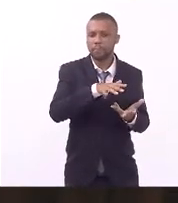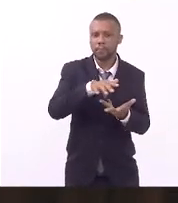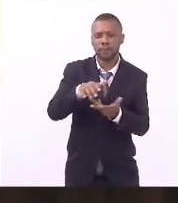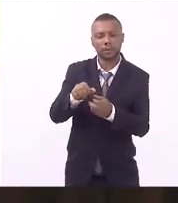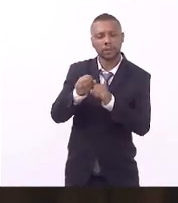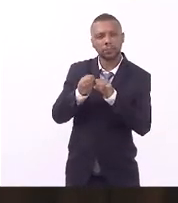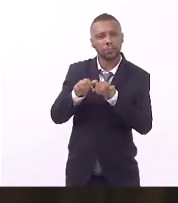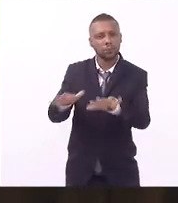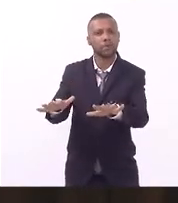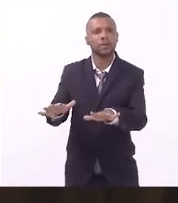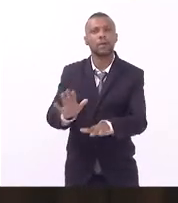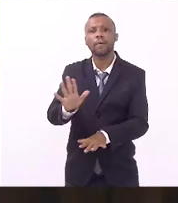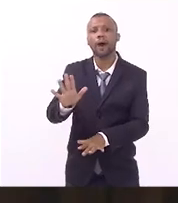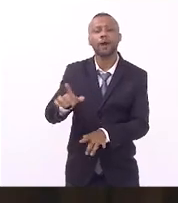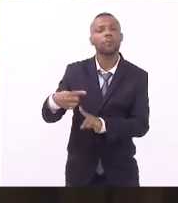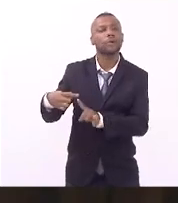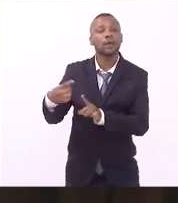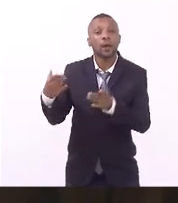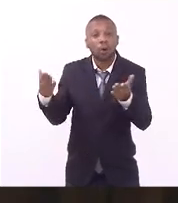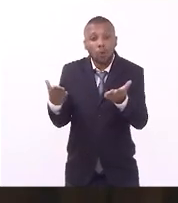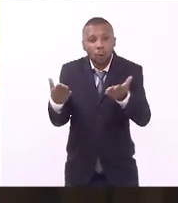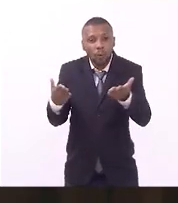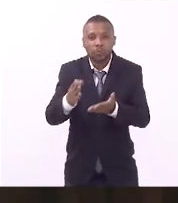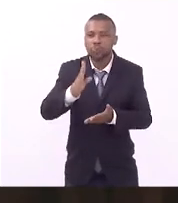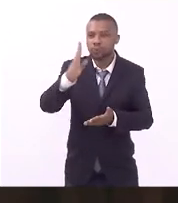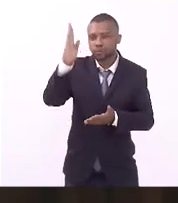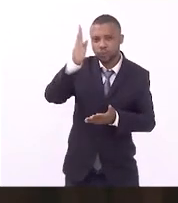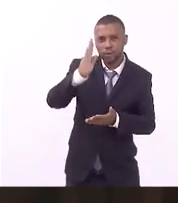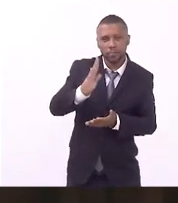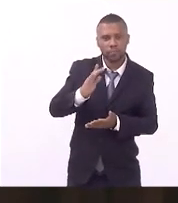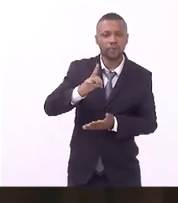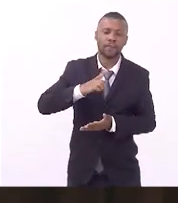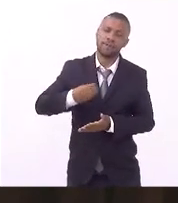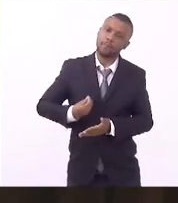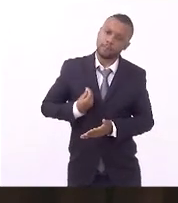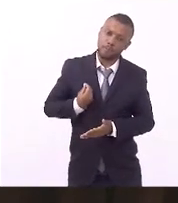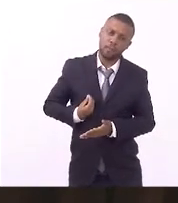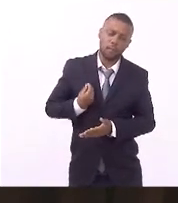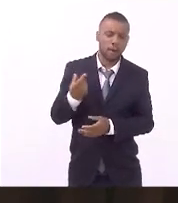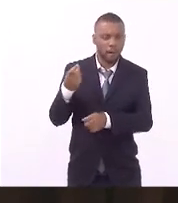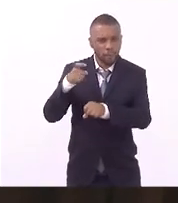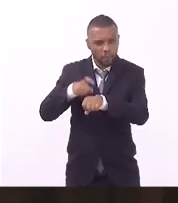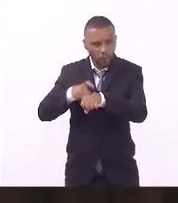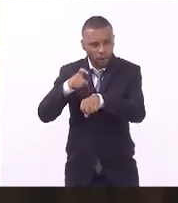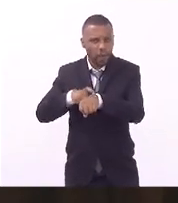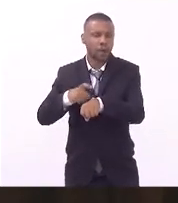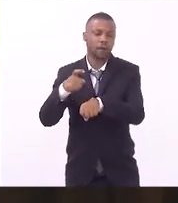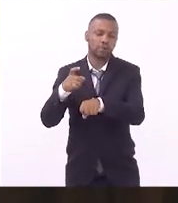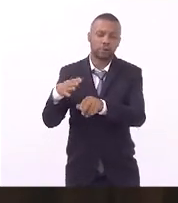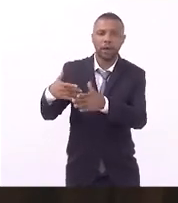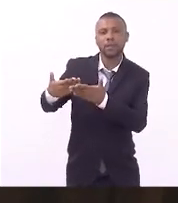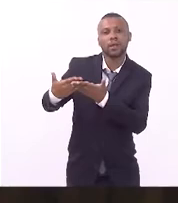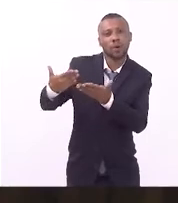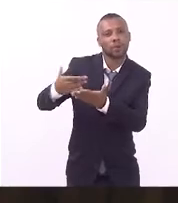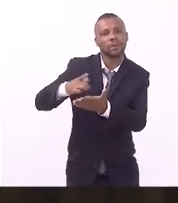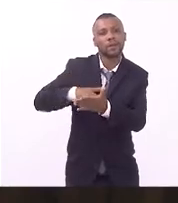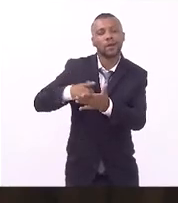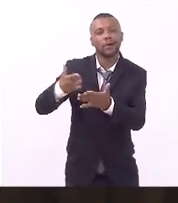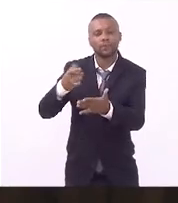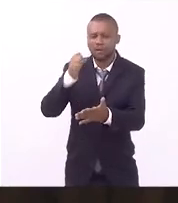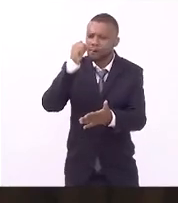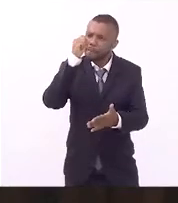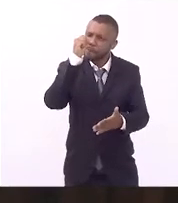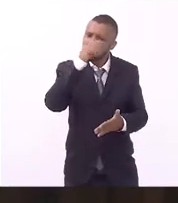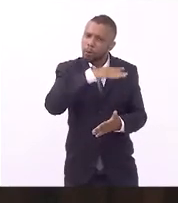Mas porque vimos o nosso país viver momentos, e ainda temos vivido, de extremo desrespeito